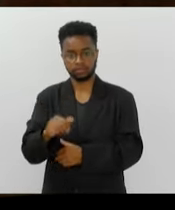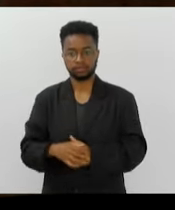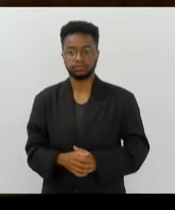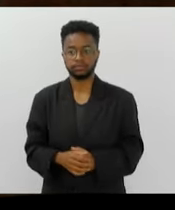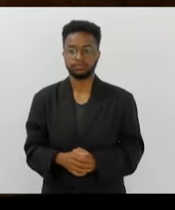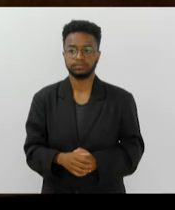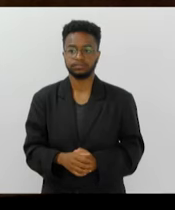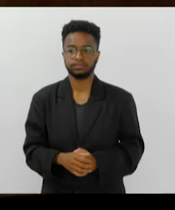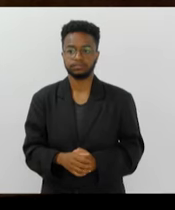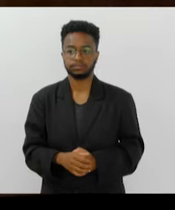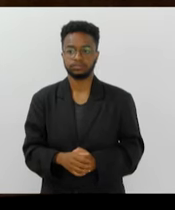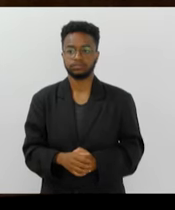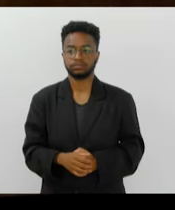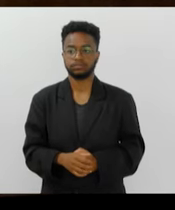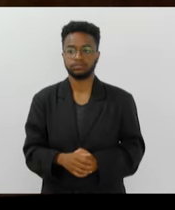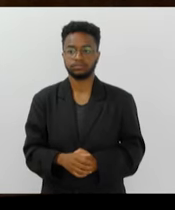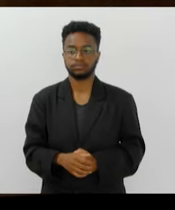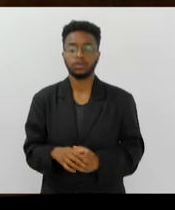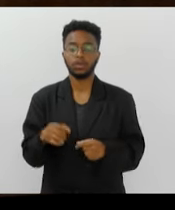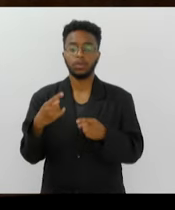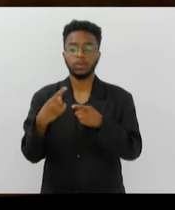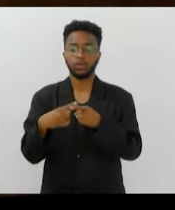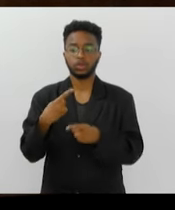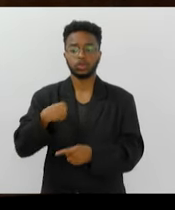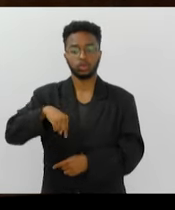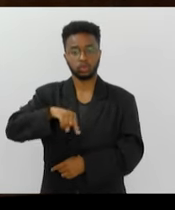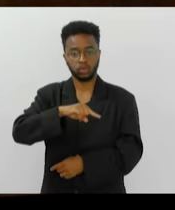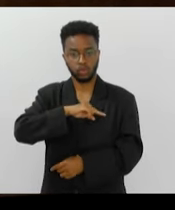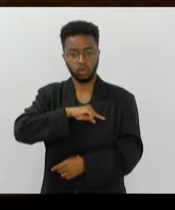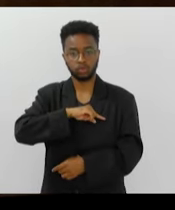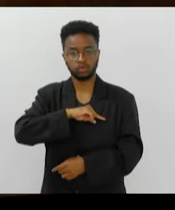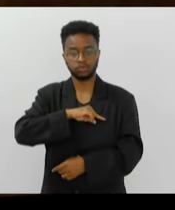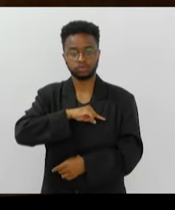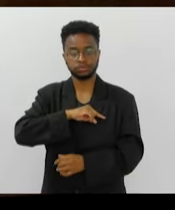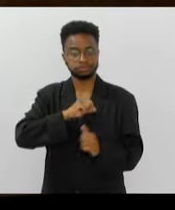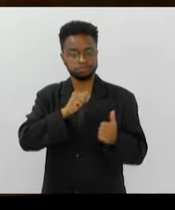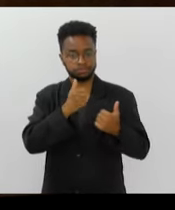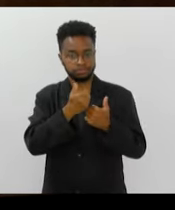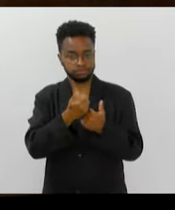MST que muitos de nós fomos